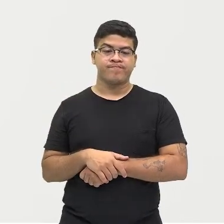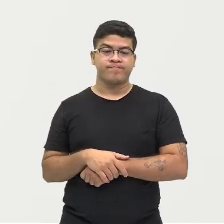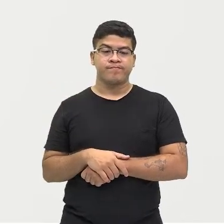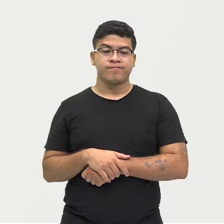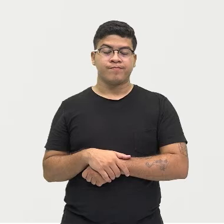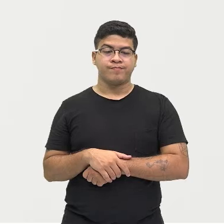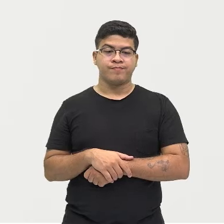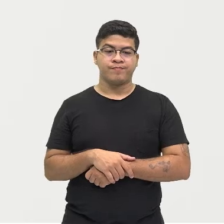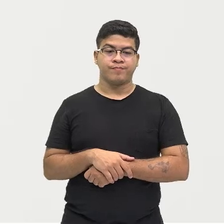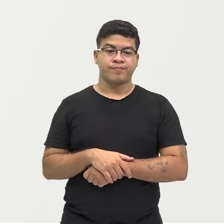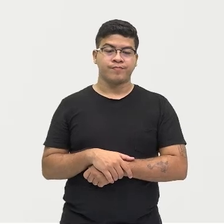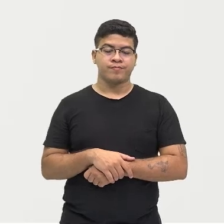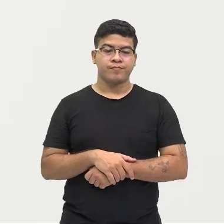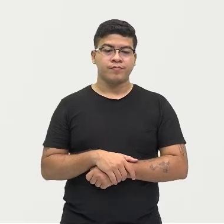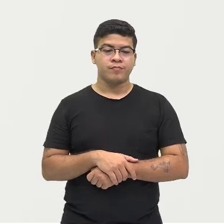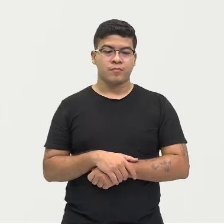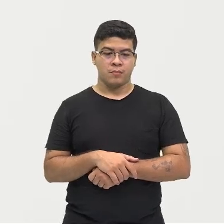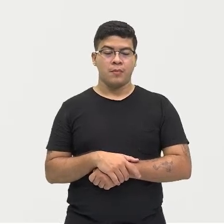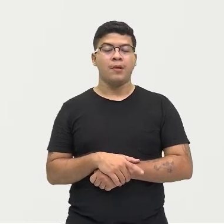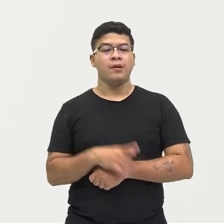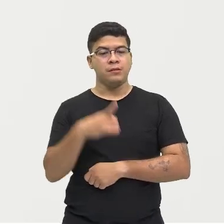aparece a carbonila,